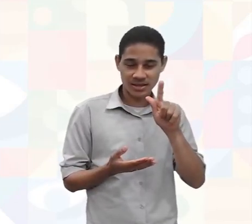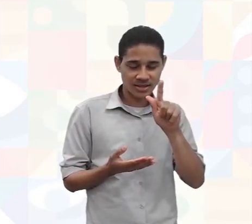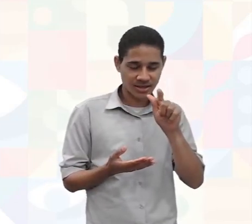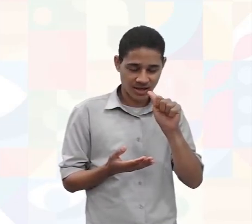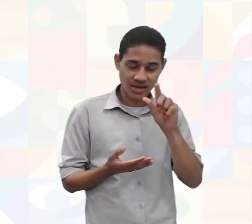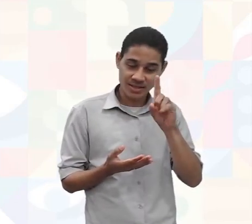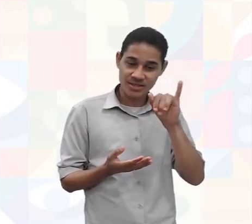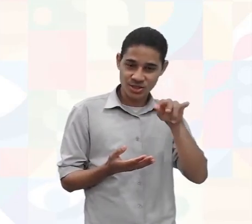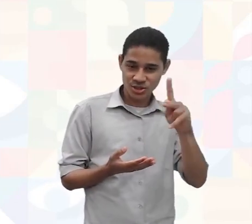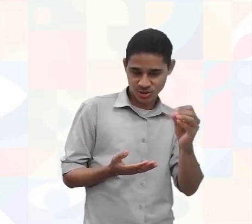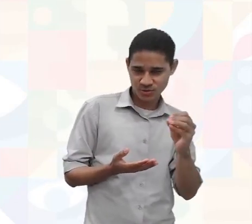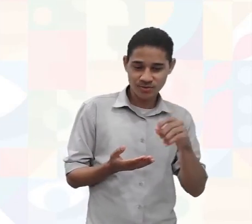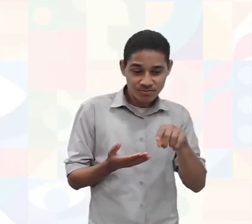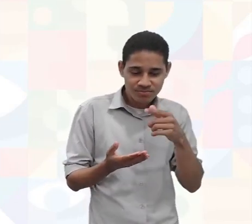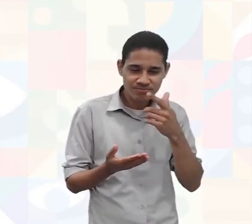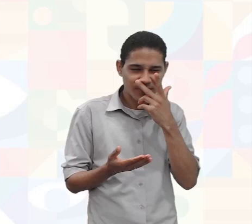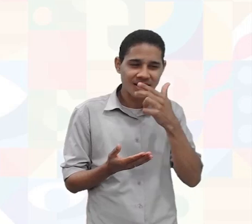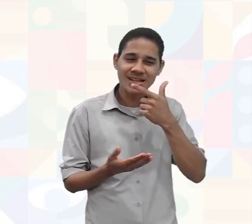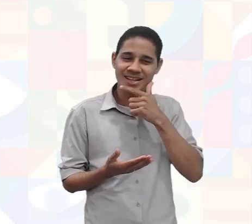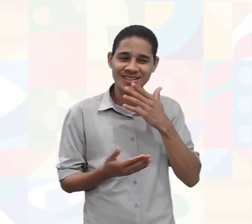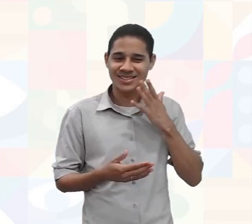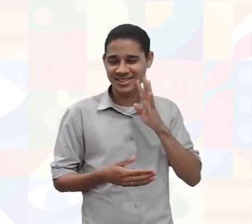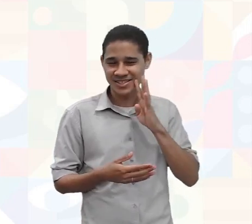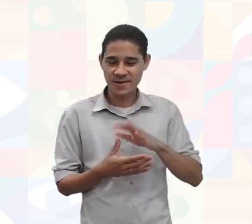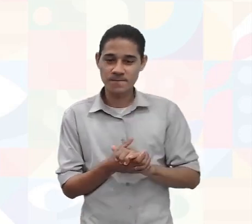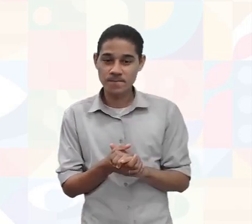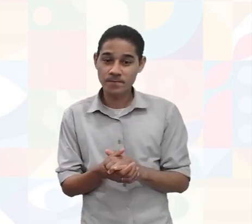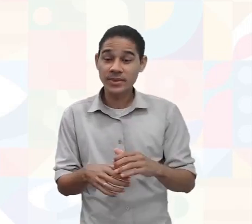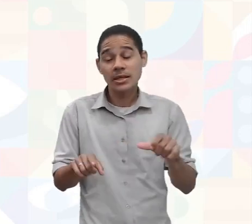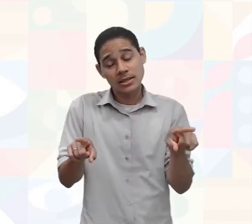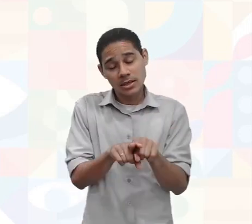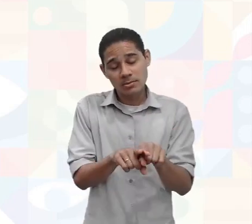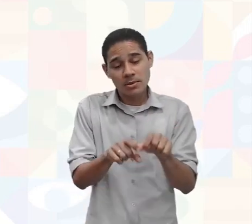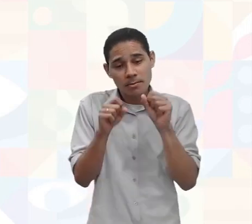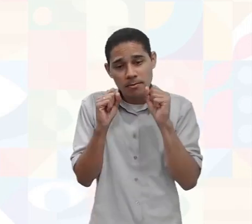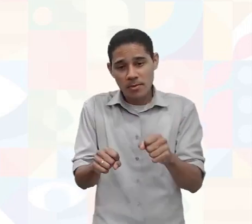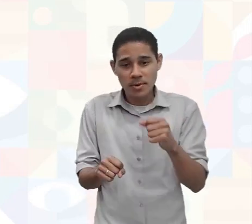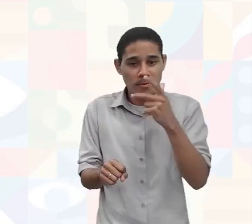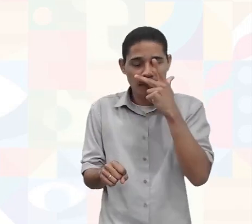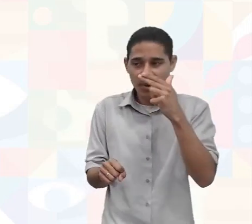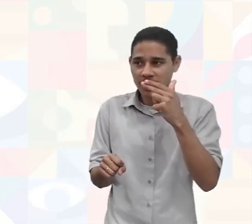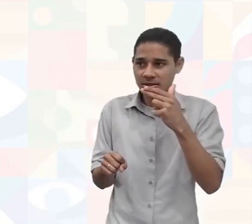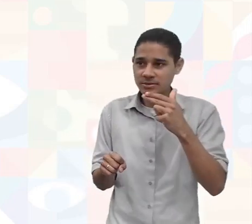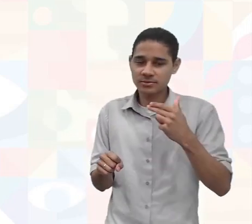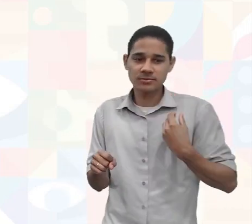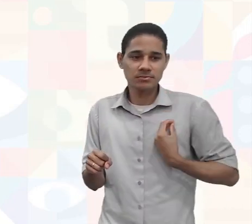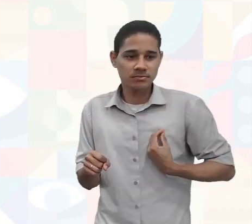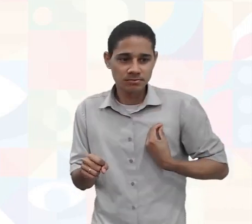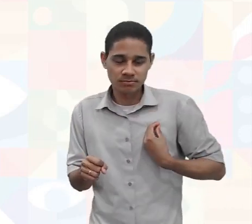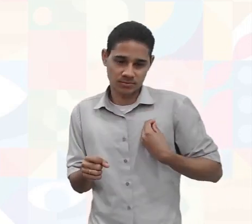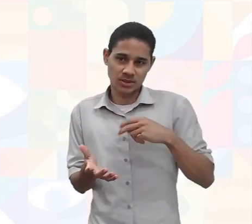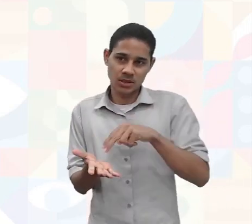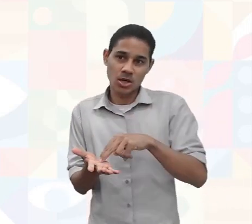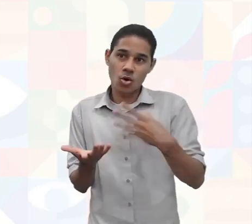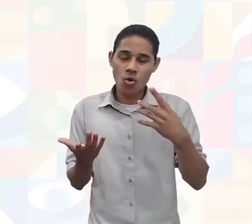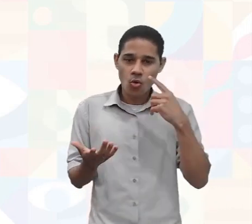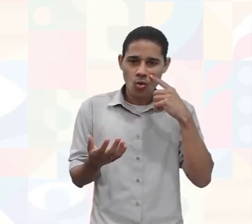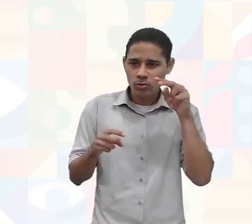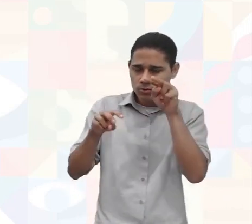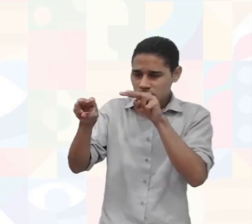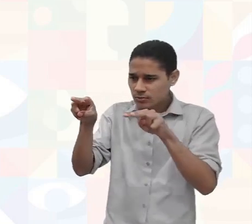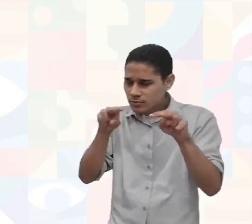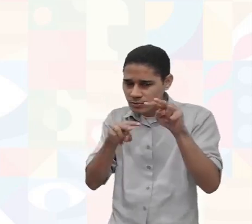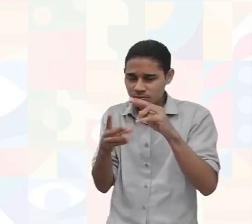As texturas também servem para expressar uma sensação de presença física, oferecer um efeito óptico de